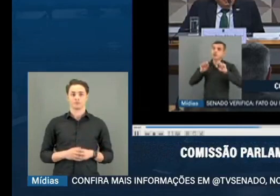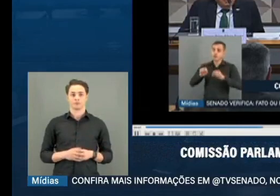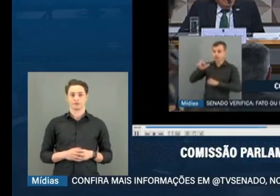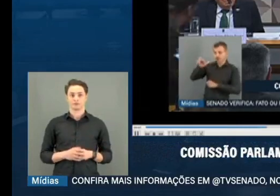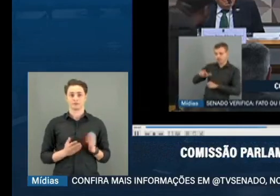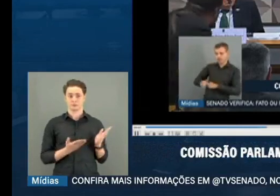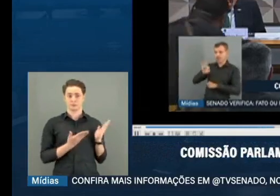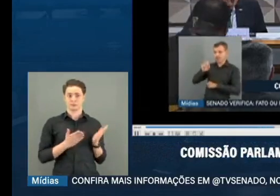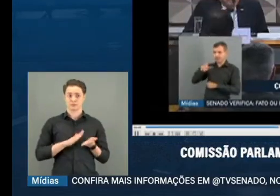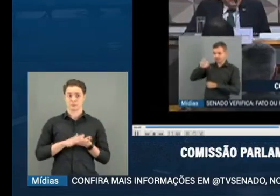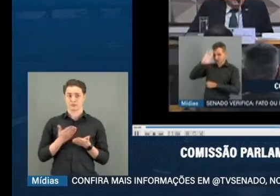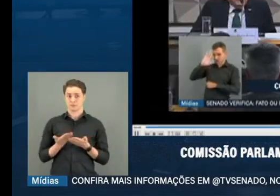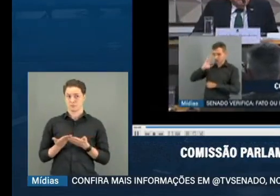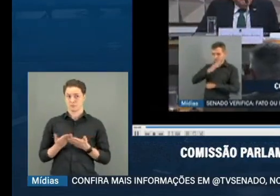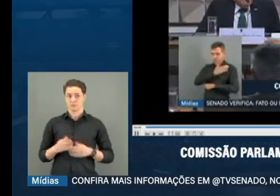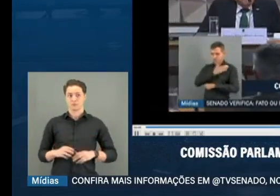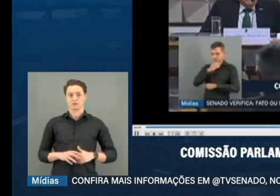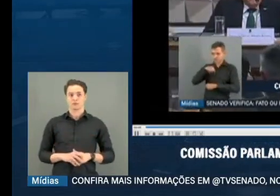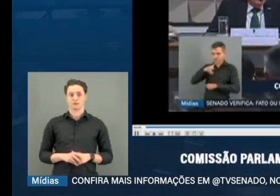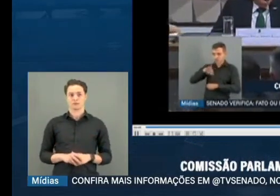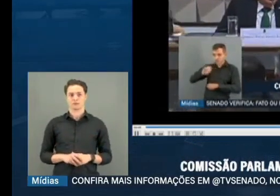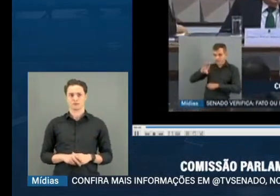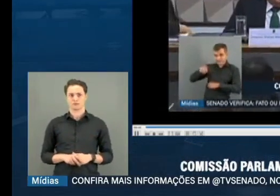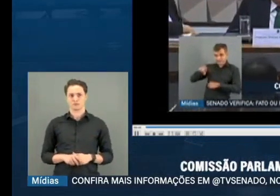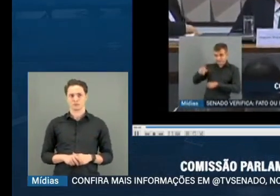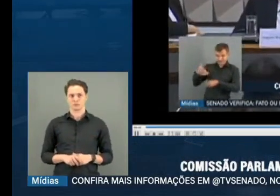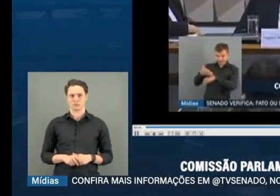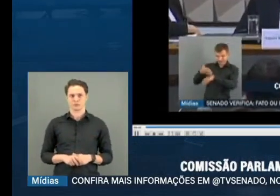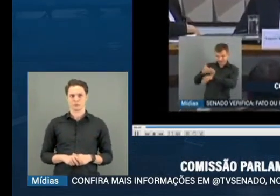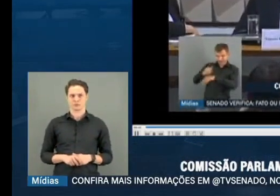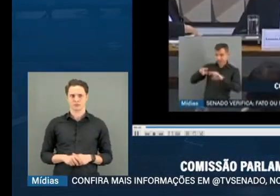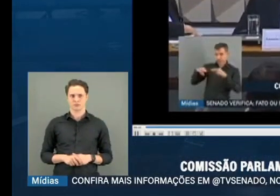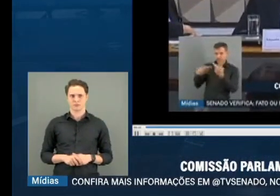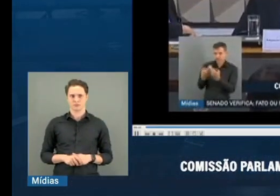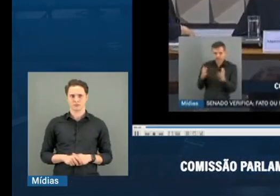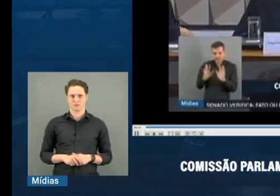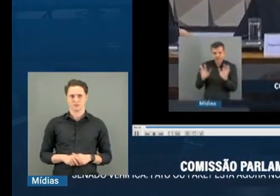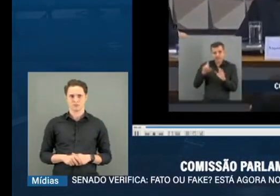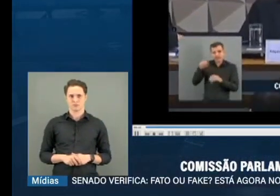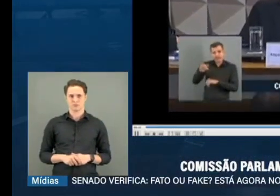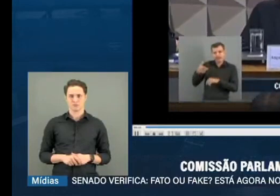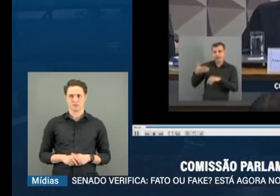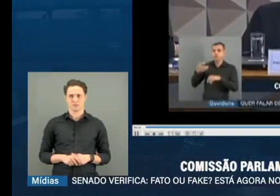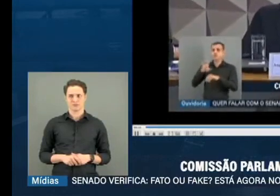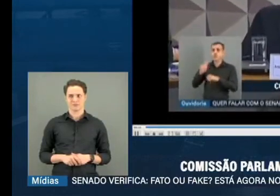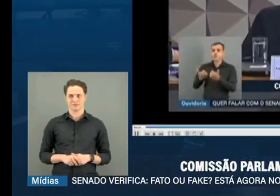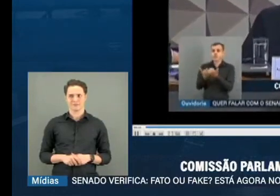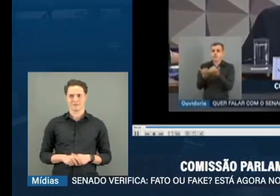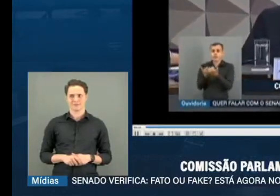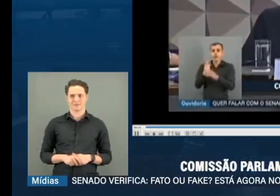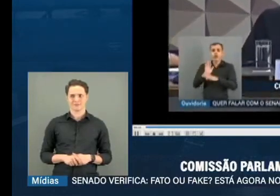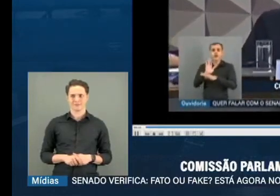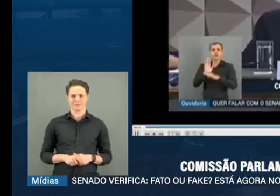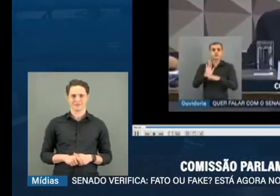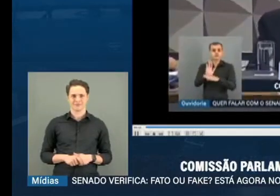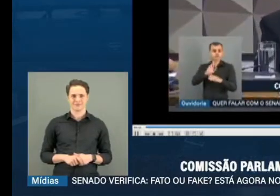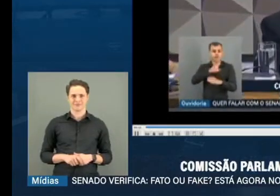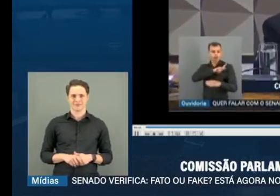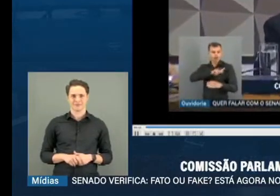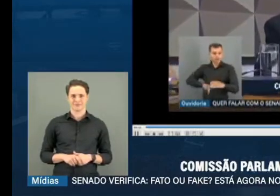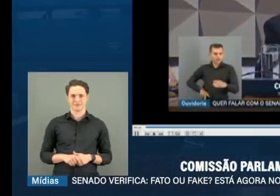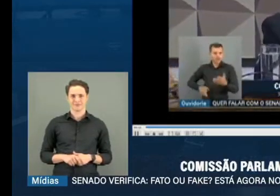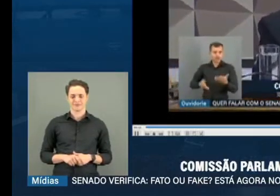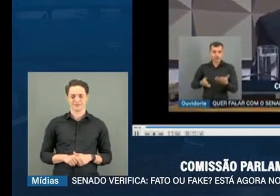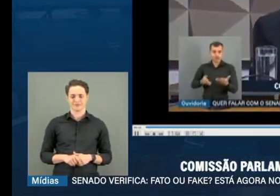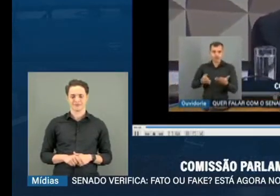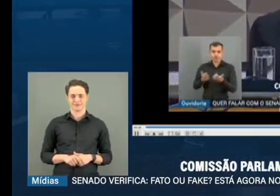tenente-coronel Mauro Cid, ele não participava de reuniões, ele era ajudante de ordens do presidente da República. Não existe essa figura do